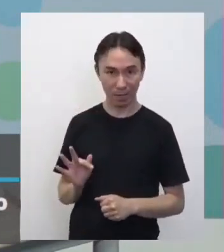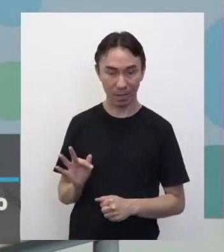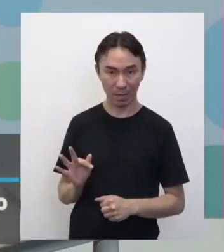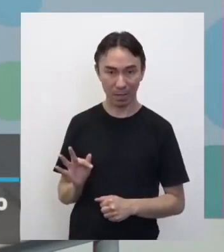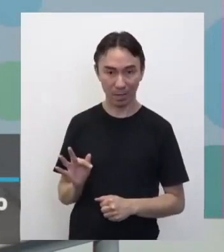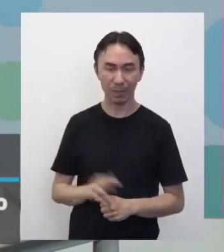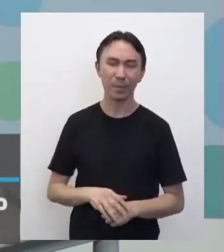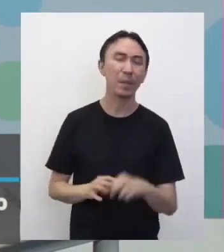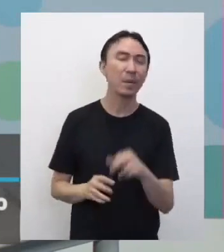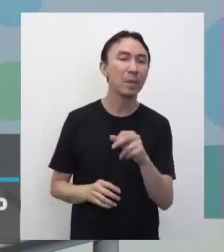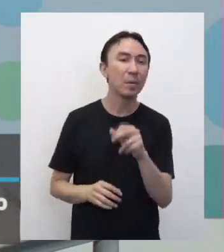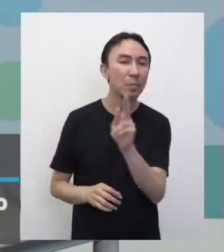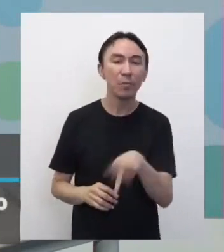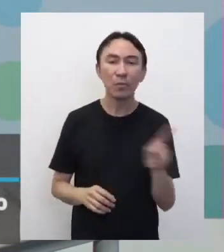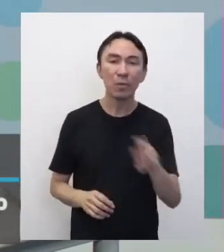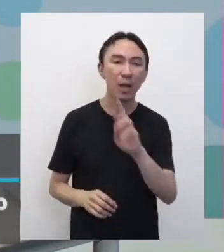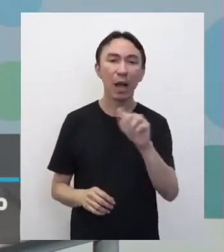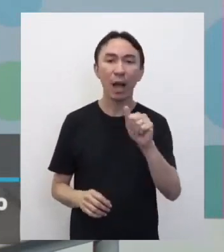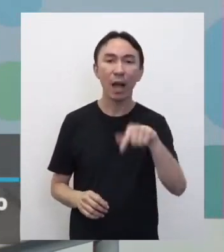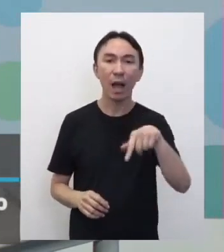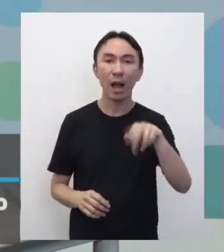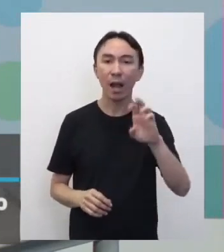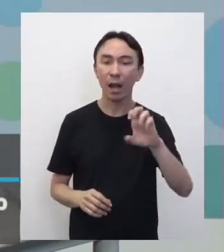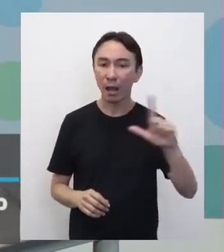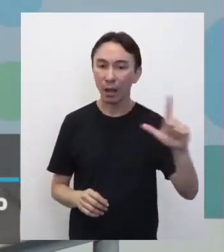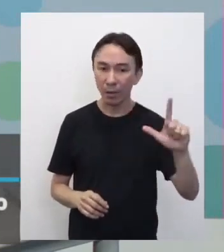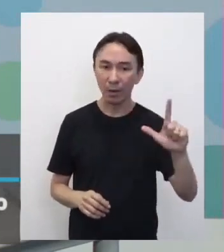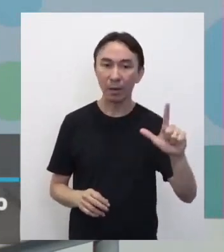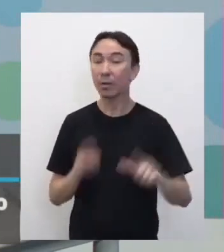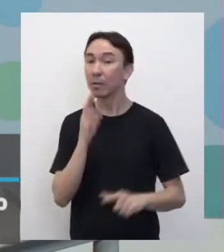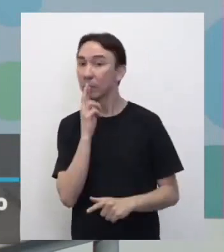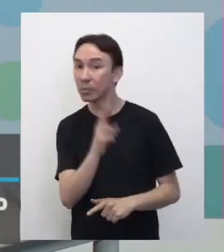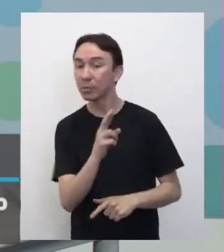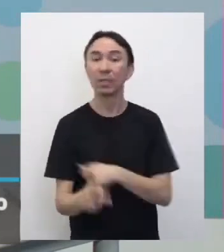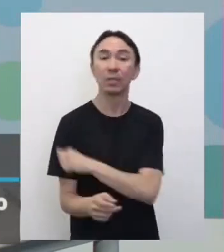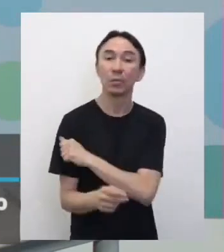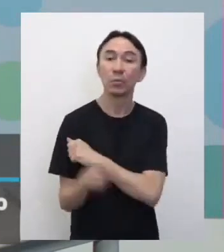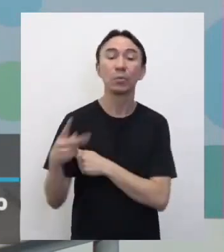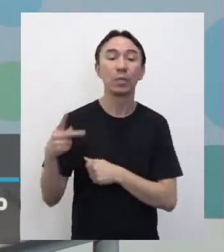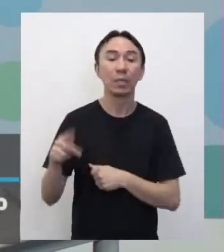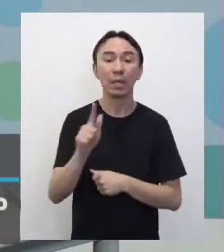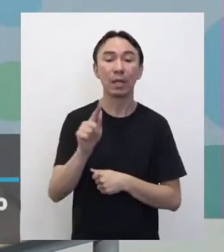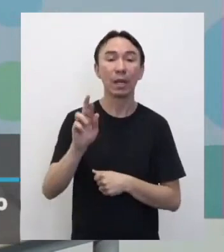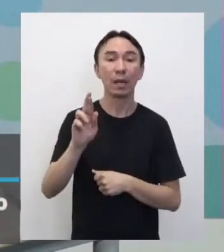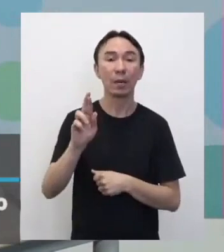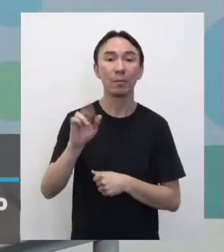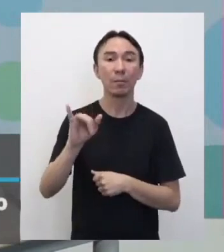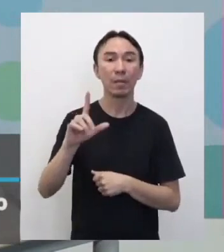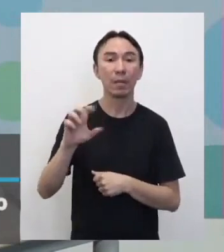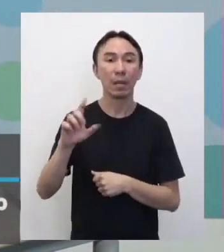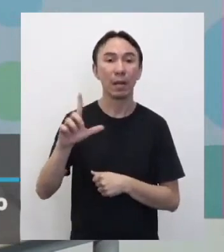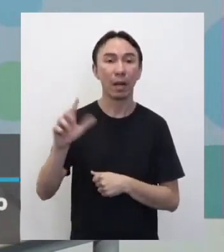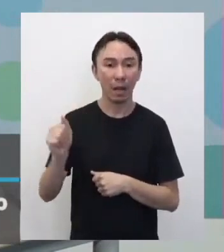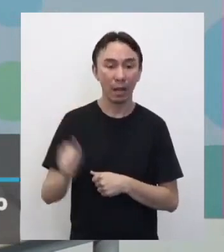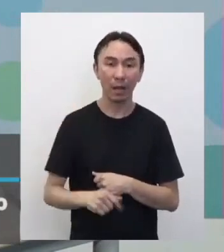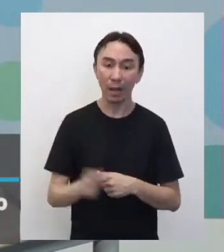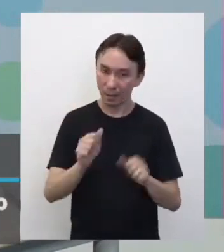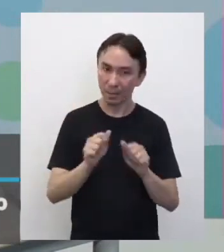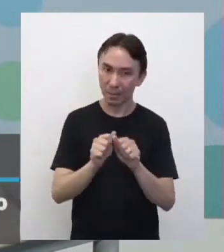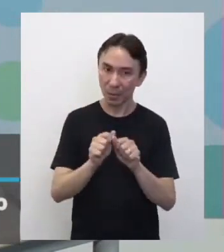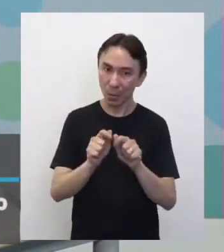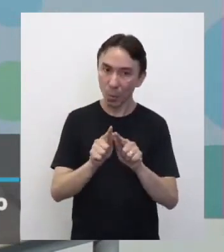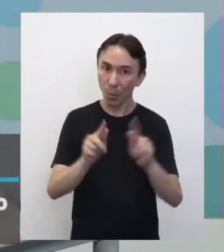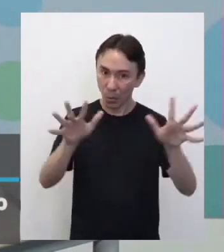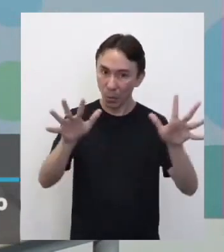a professora Raquel trouxe a resposta da aluna Gabriela, da Escola Brotero de Guarulhos. A